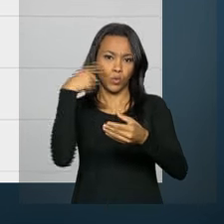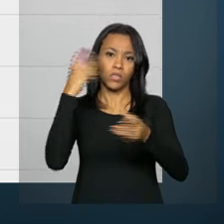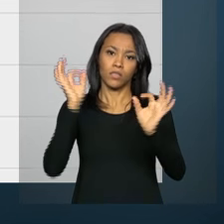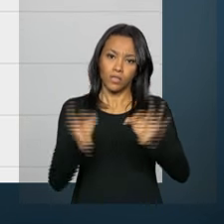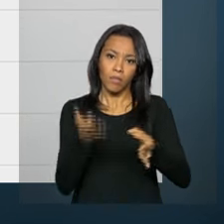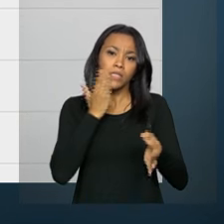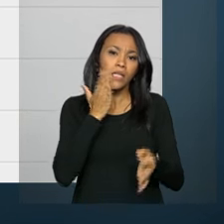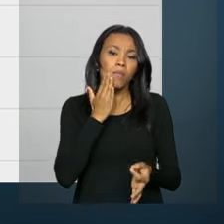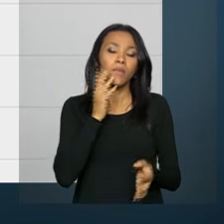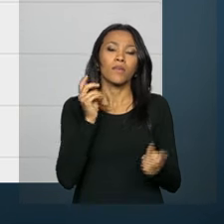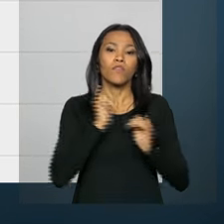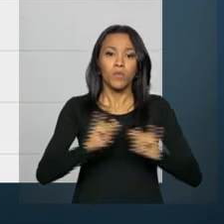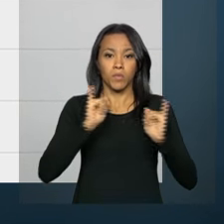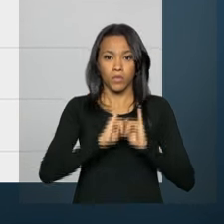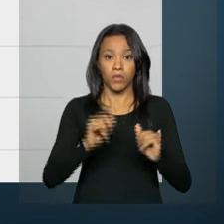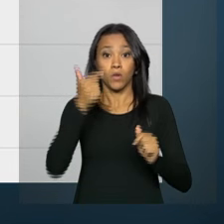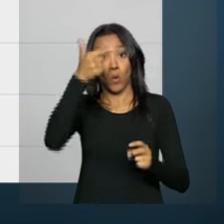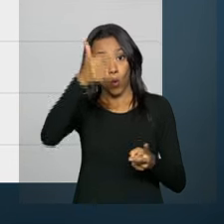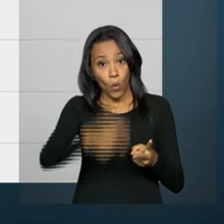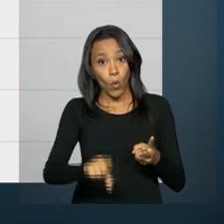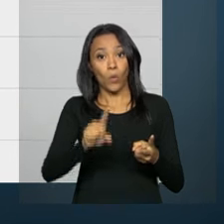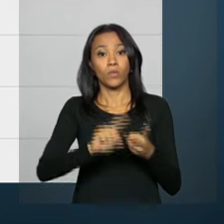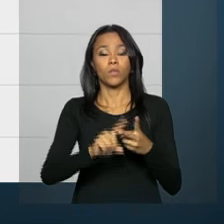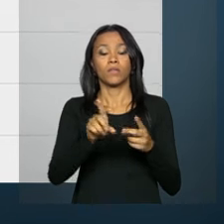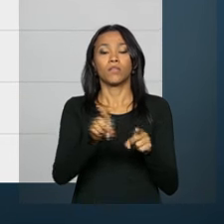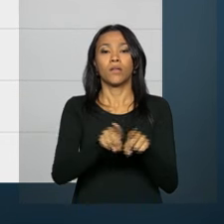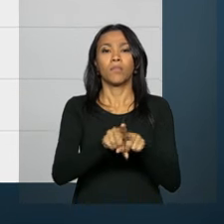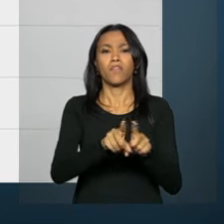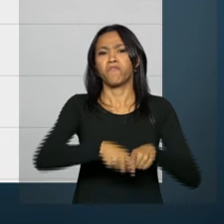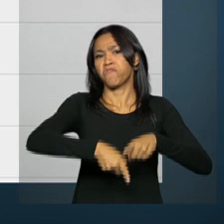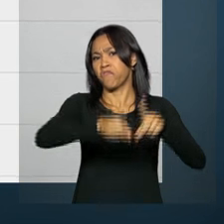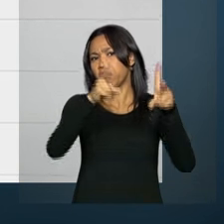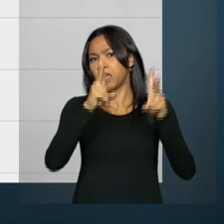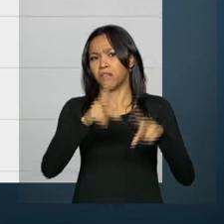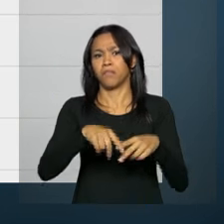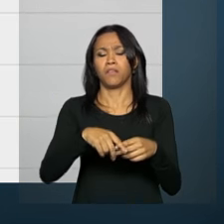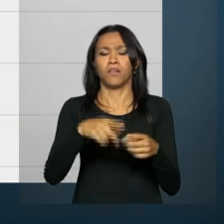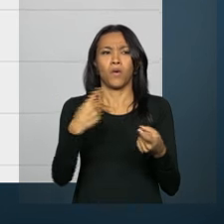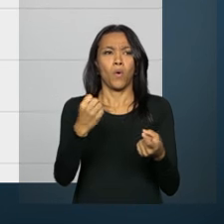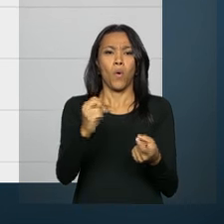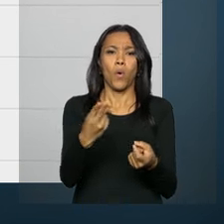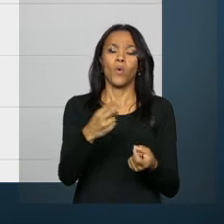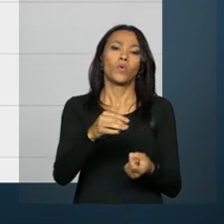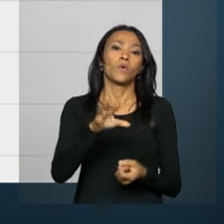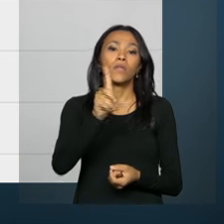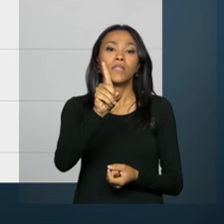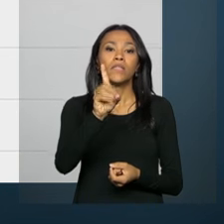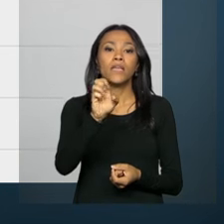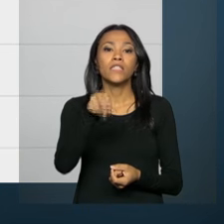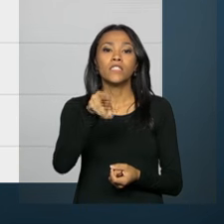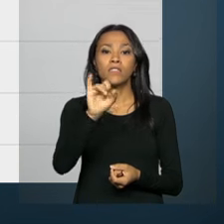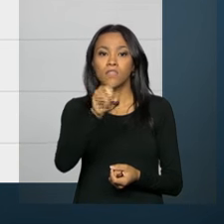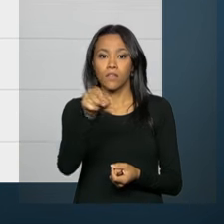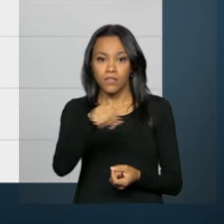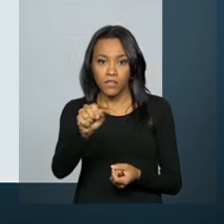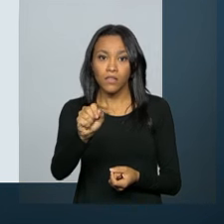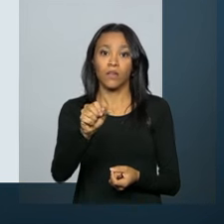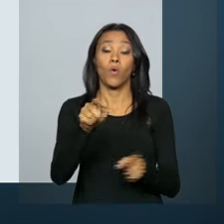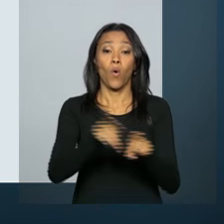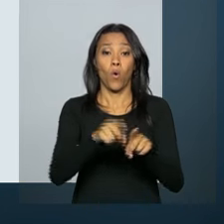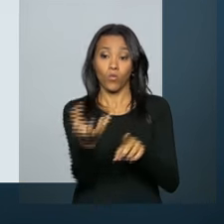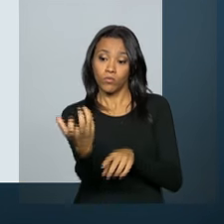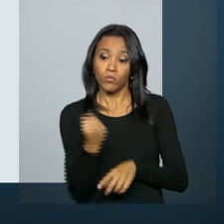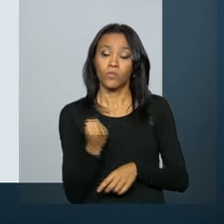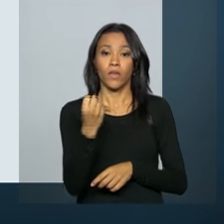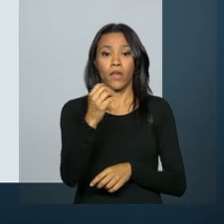declaração de rendimentos isentos de lucro na alienação de bens como indenizações trabalhistas e valores resgatados do FGTS o